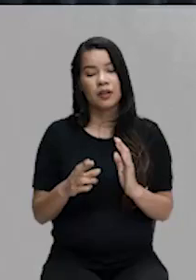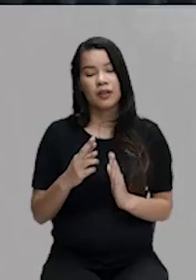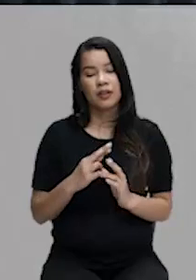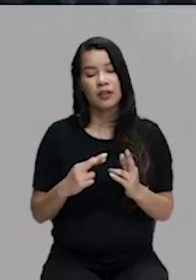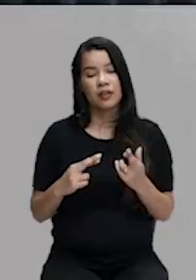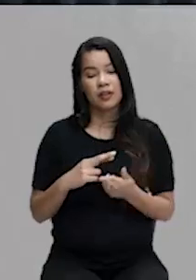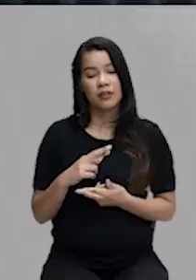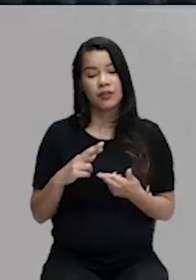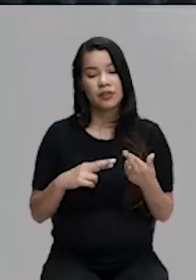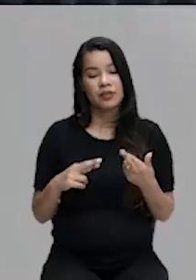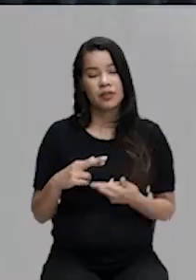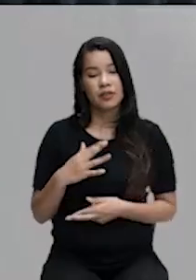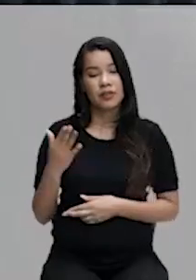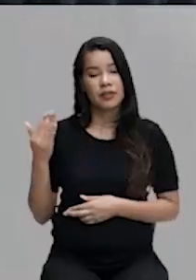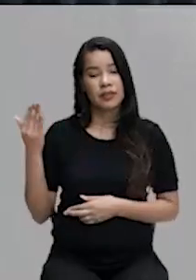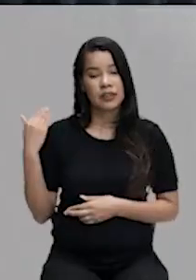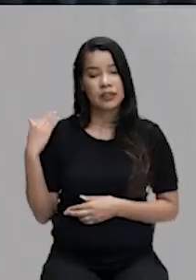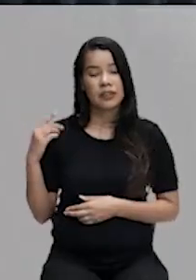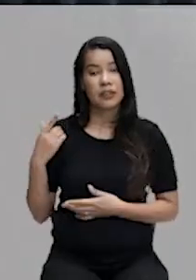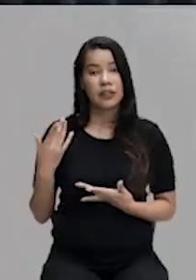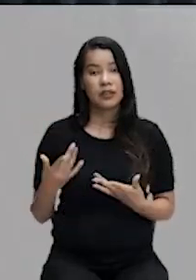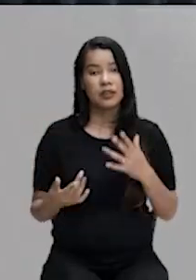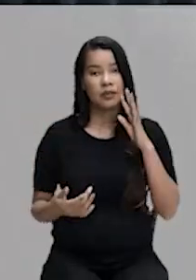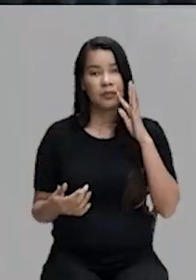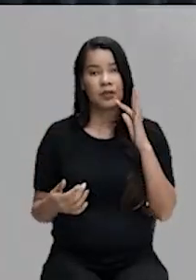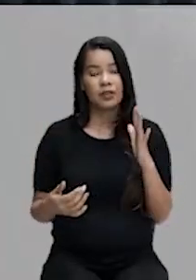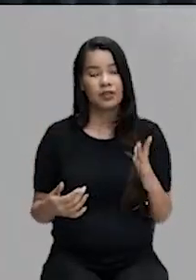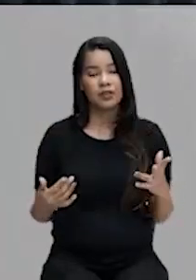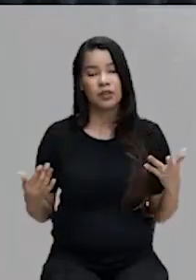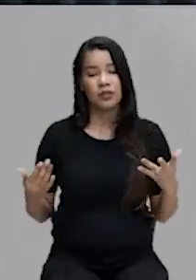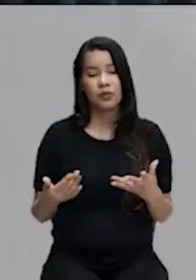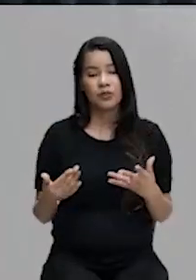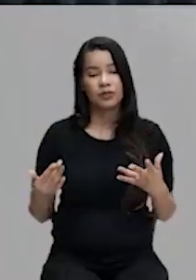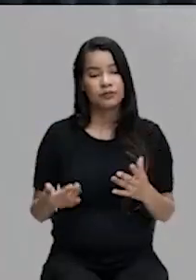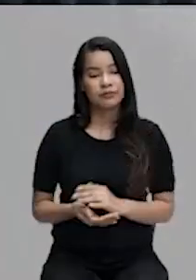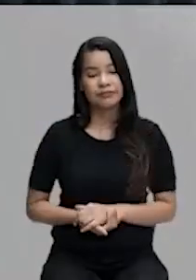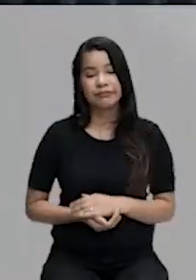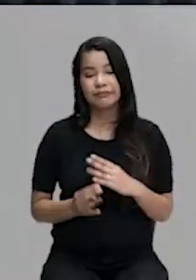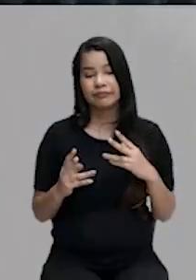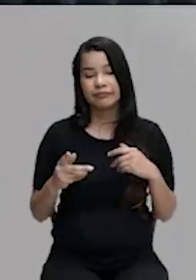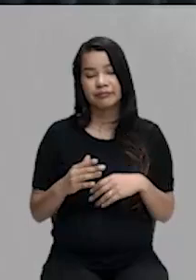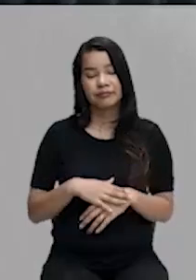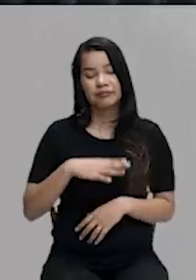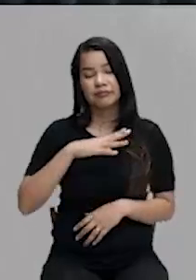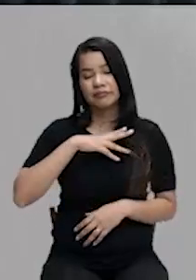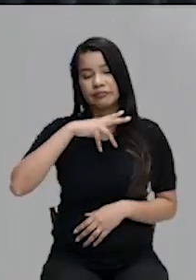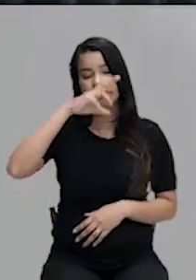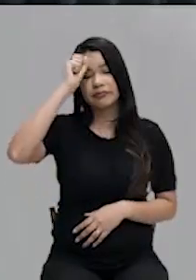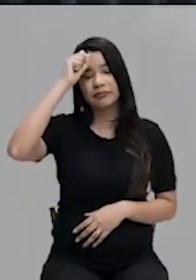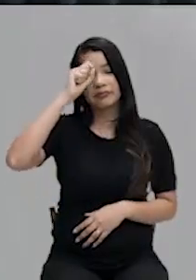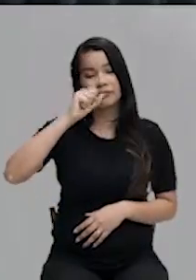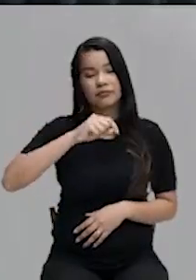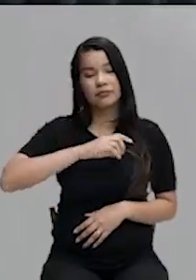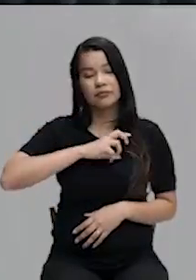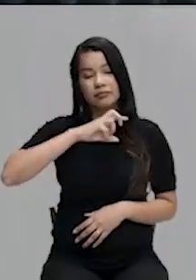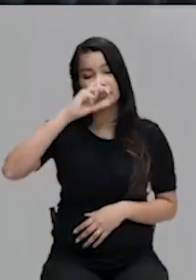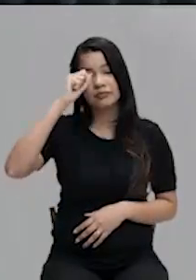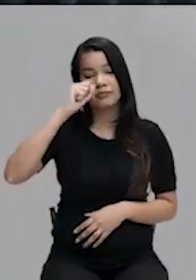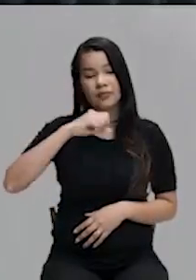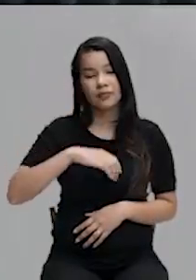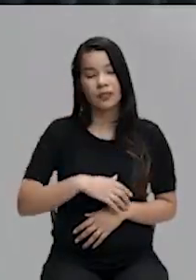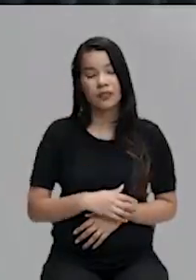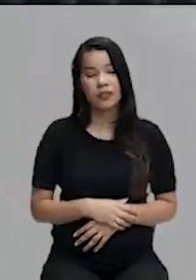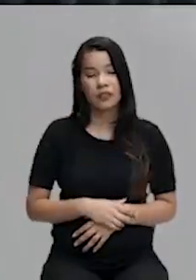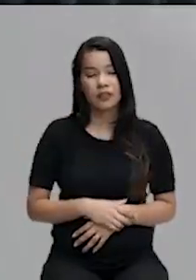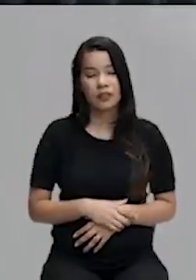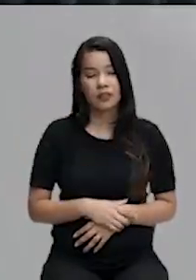revolução naquela época. Imaginem vocês, gente. Ah, atualmente está tudo mais instantâneo, é muito rápido, é tudo muito